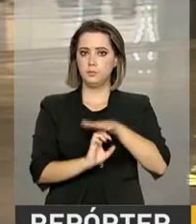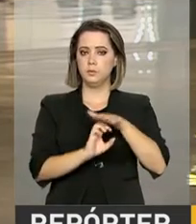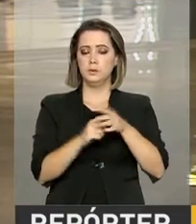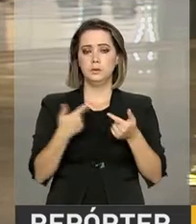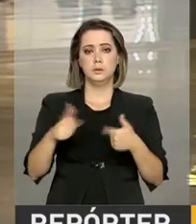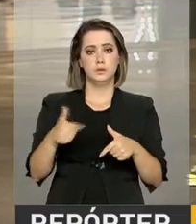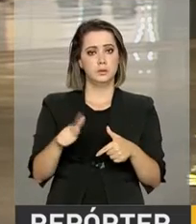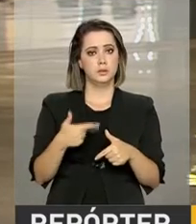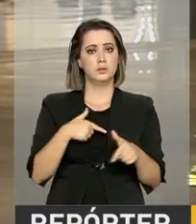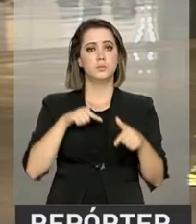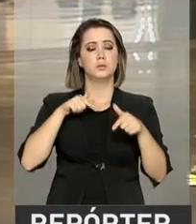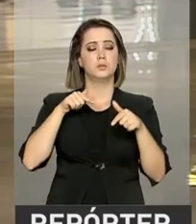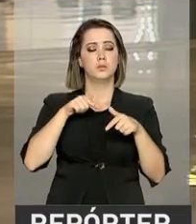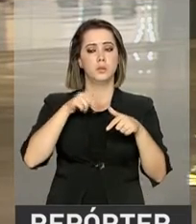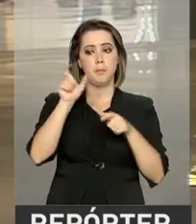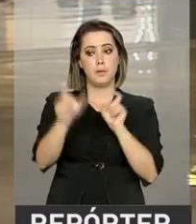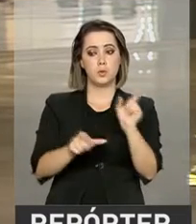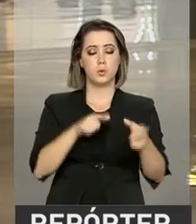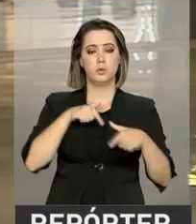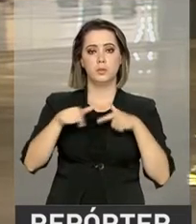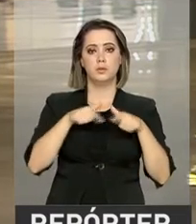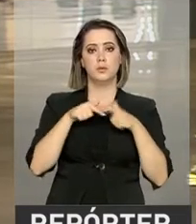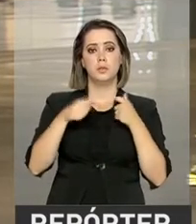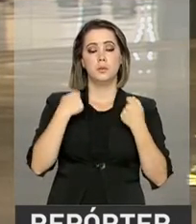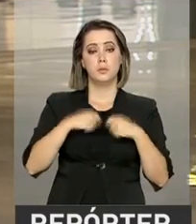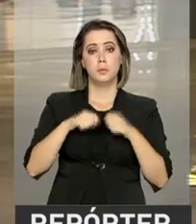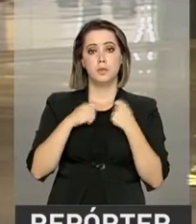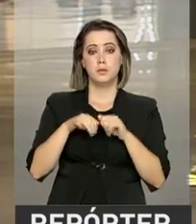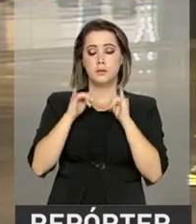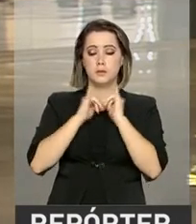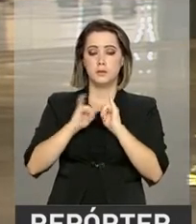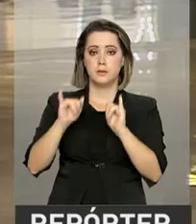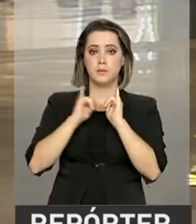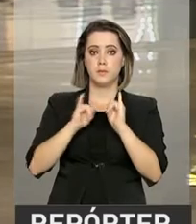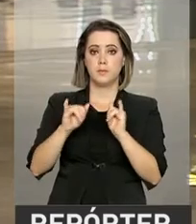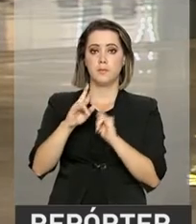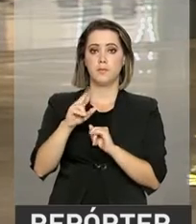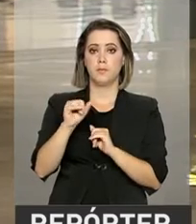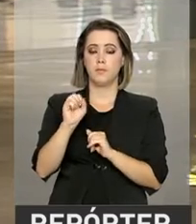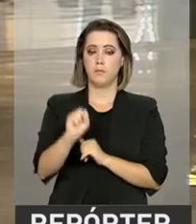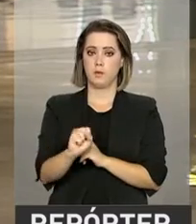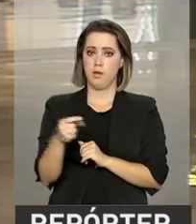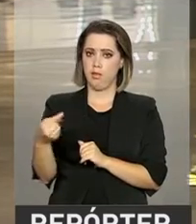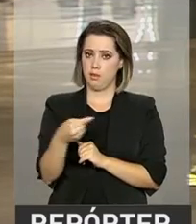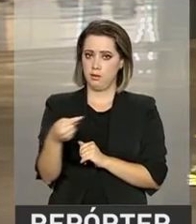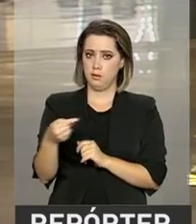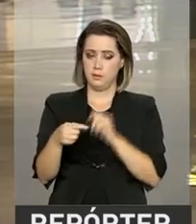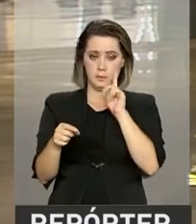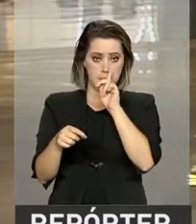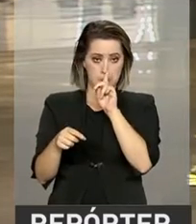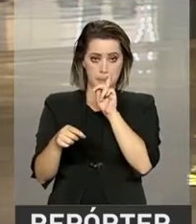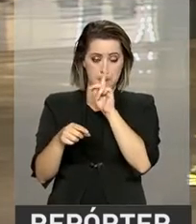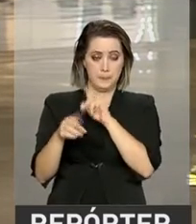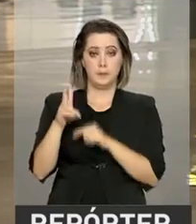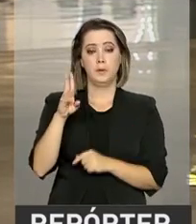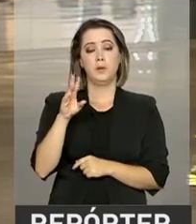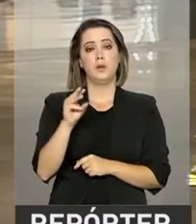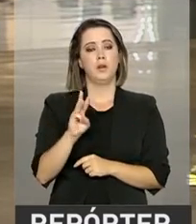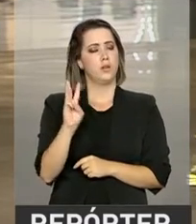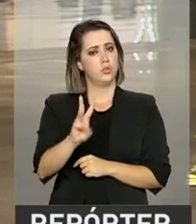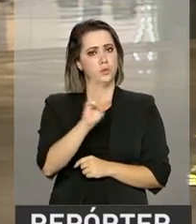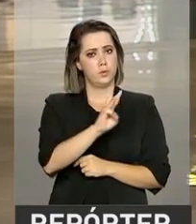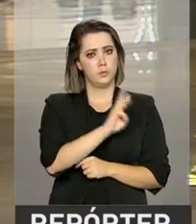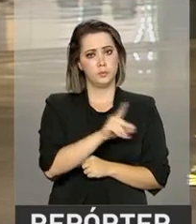vínculos empregatícios em 2016 precisam fazer a declaração da RAIS negativa web. Quem não entregar